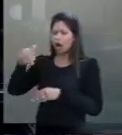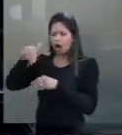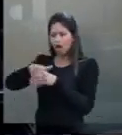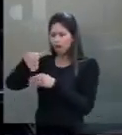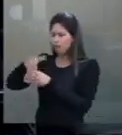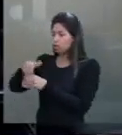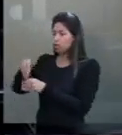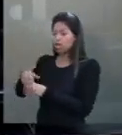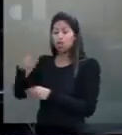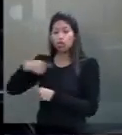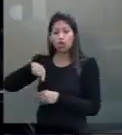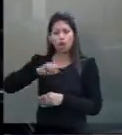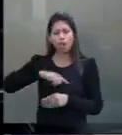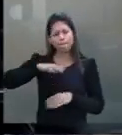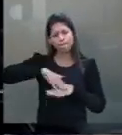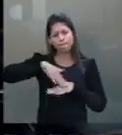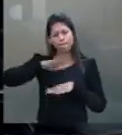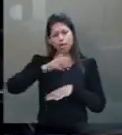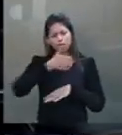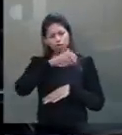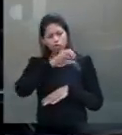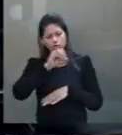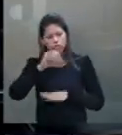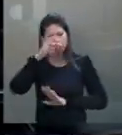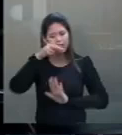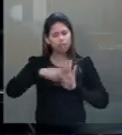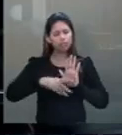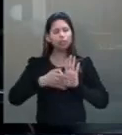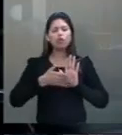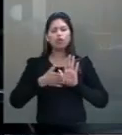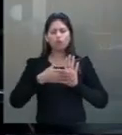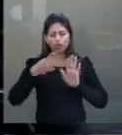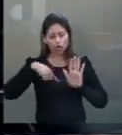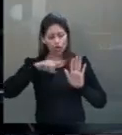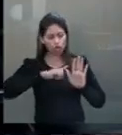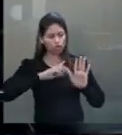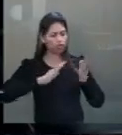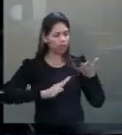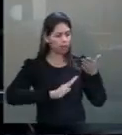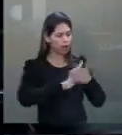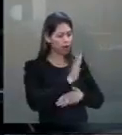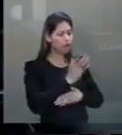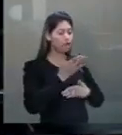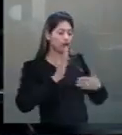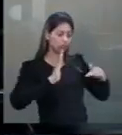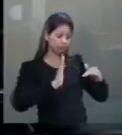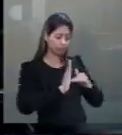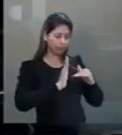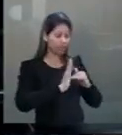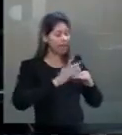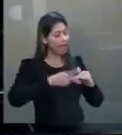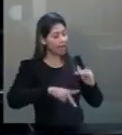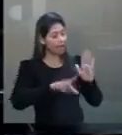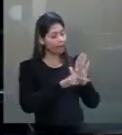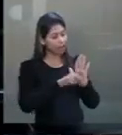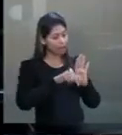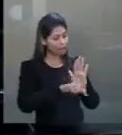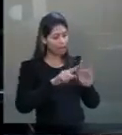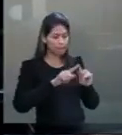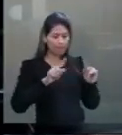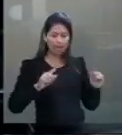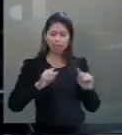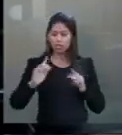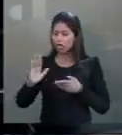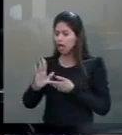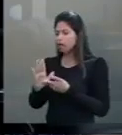aqui apresentamos e aprovamos com o apoio de senadores e senadoras, a Câmara também não deliberou